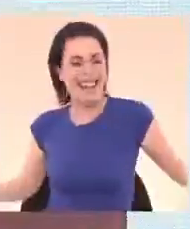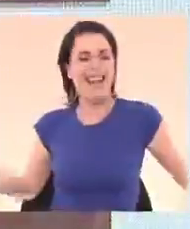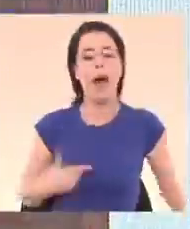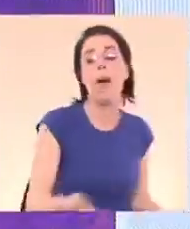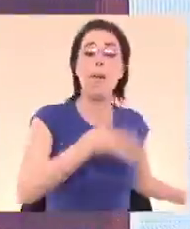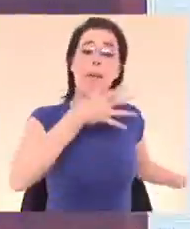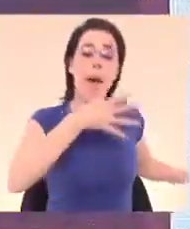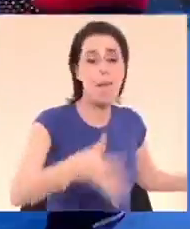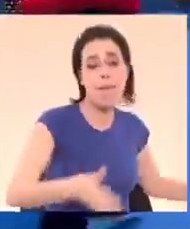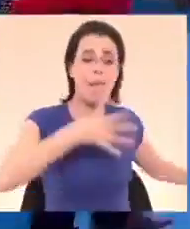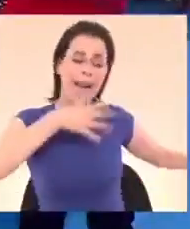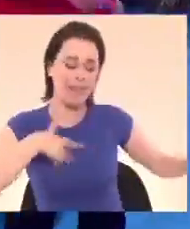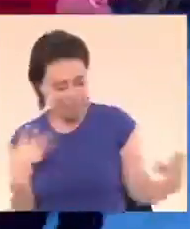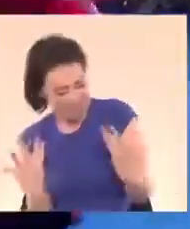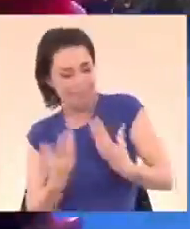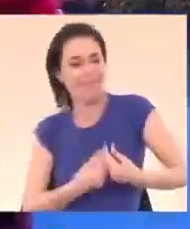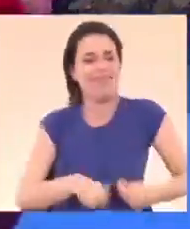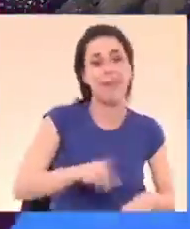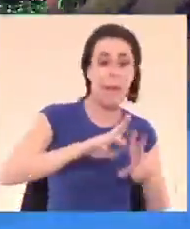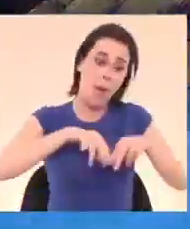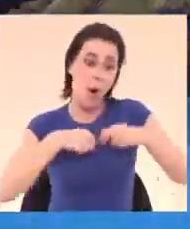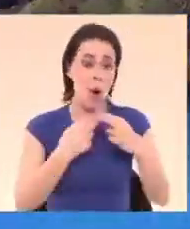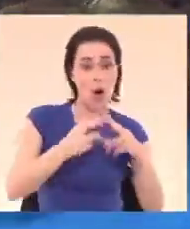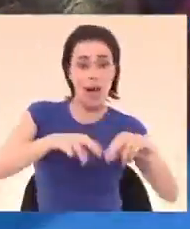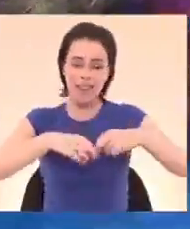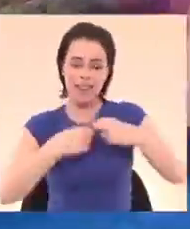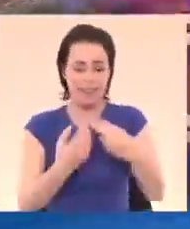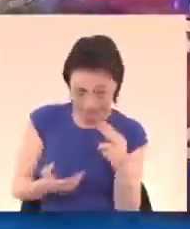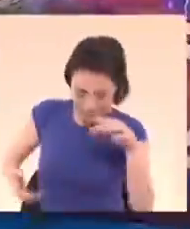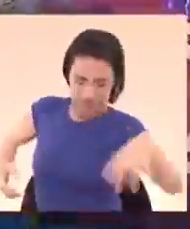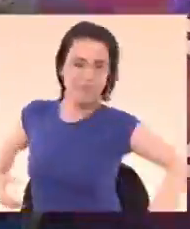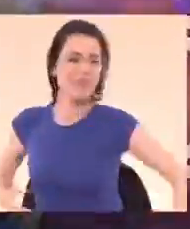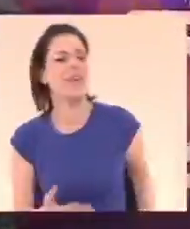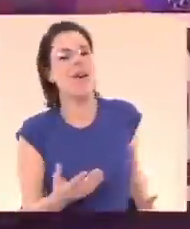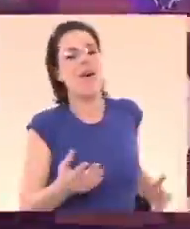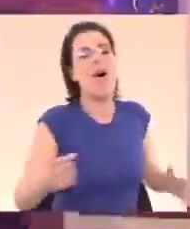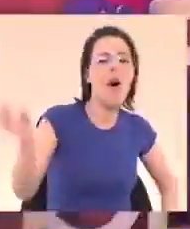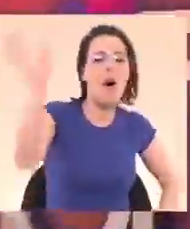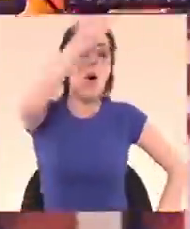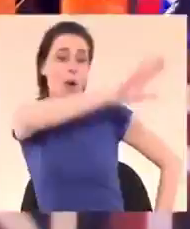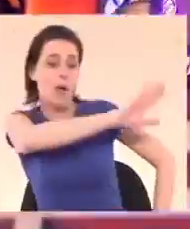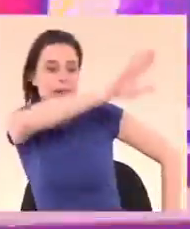mais quero é ficar contigo e fazer amor.